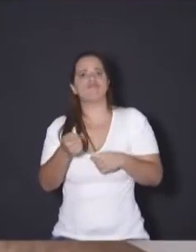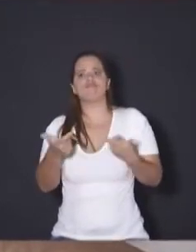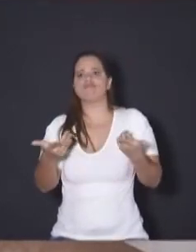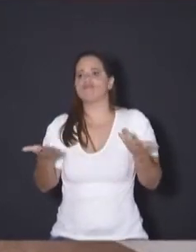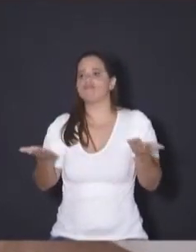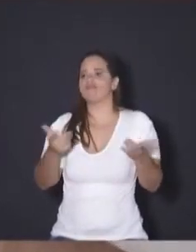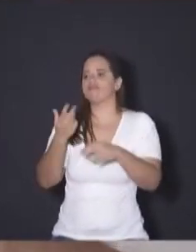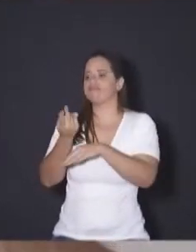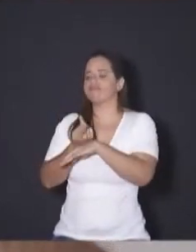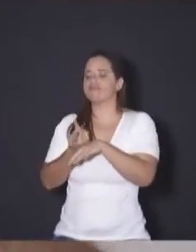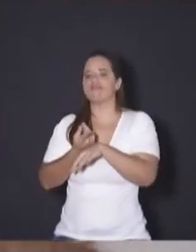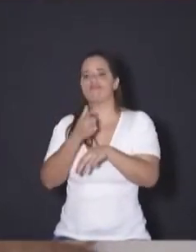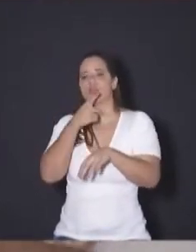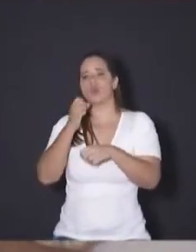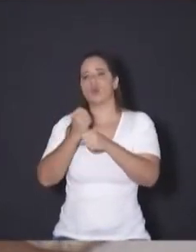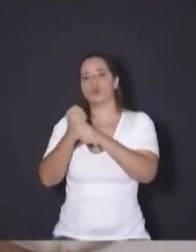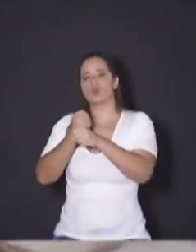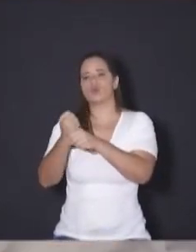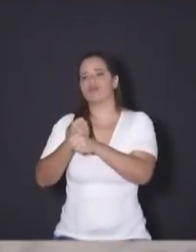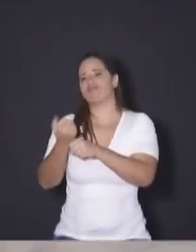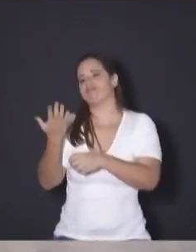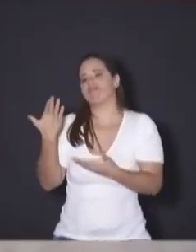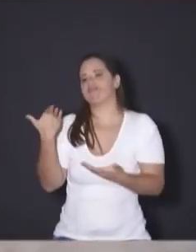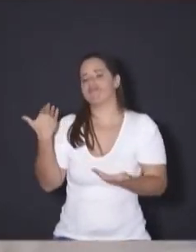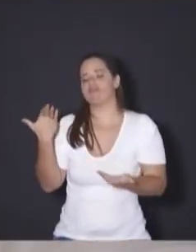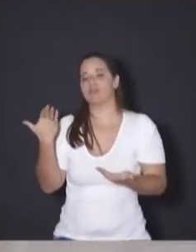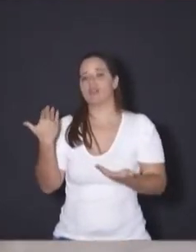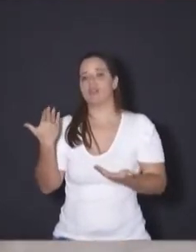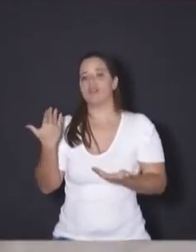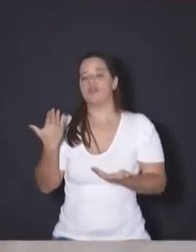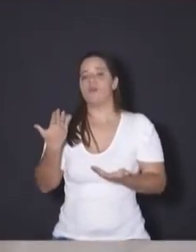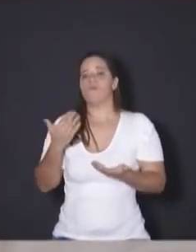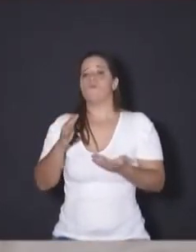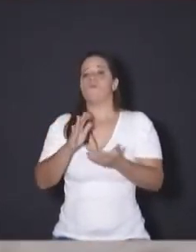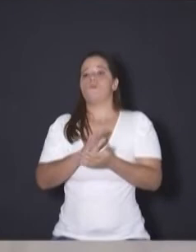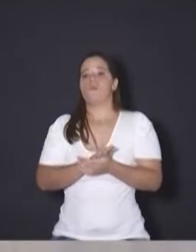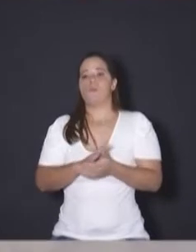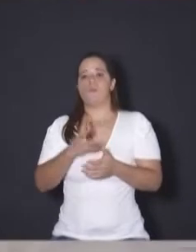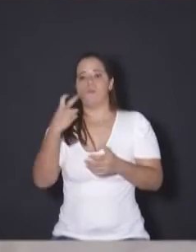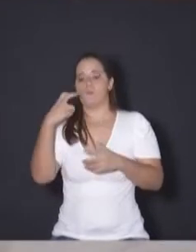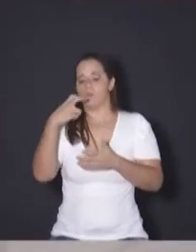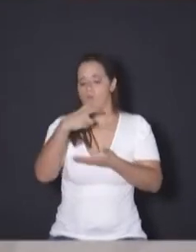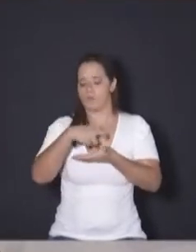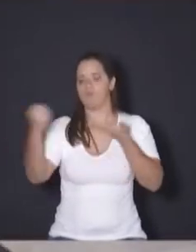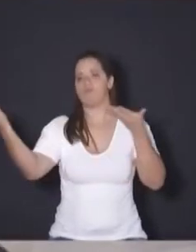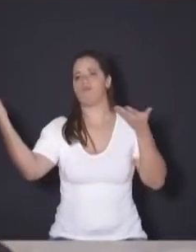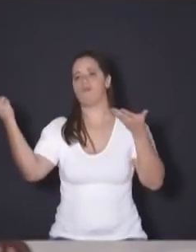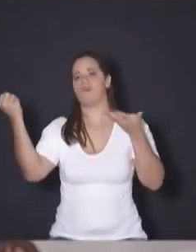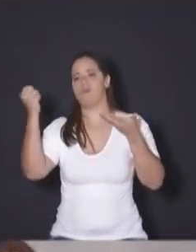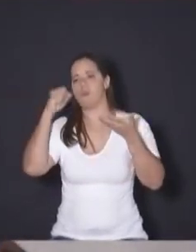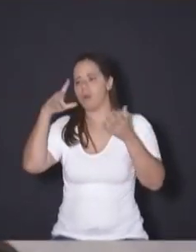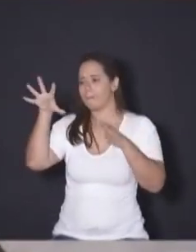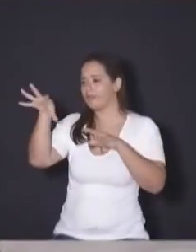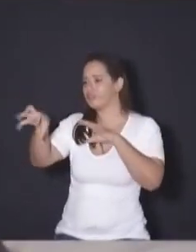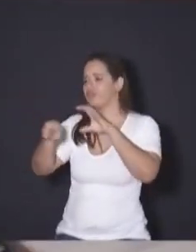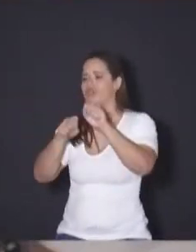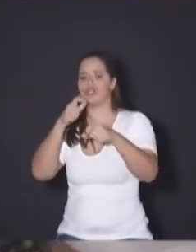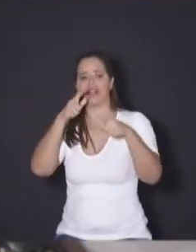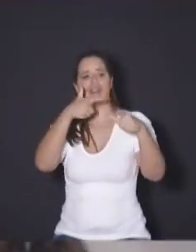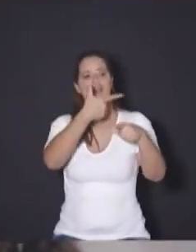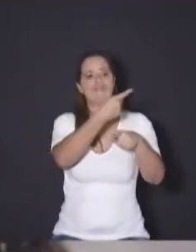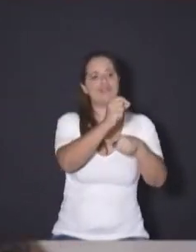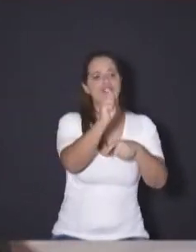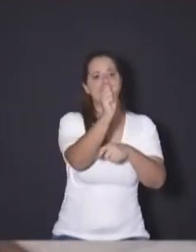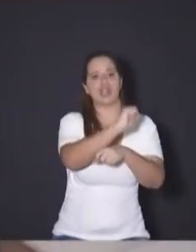é nos últimos anos foram tomadas mesmo bairro às vezes tem 20